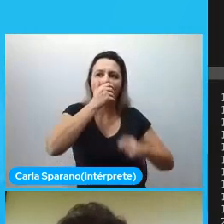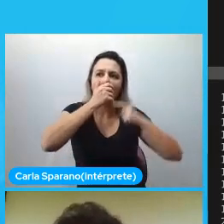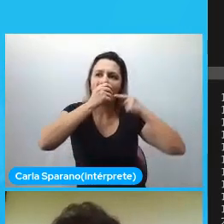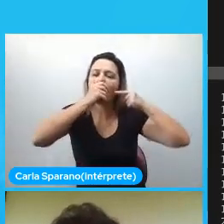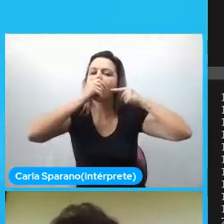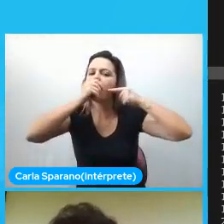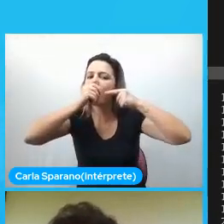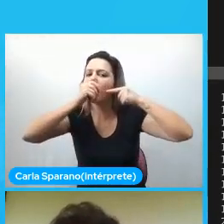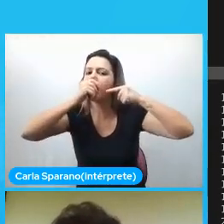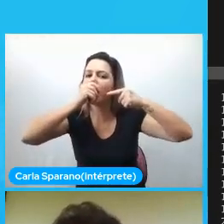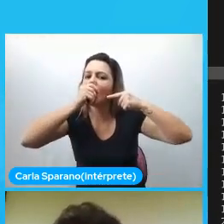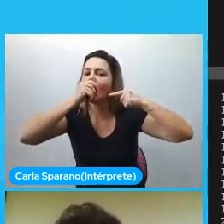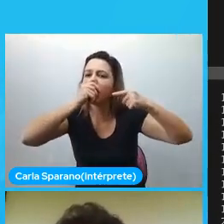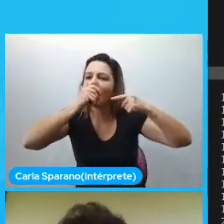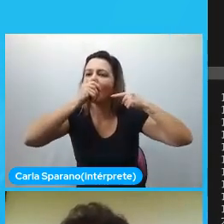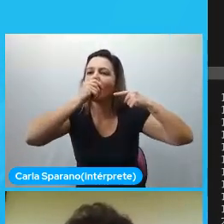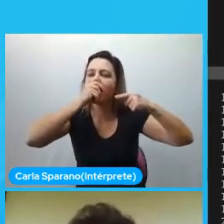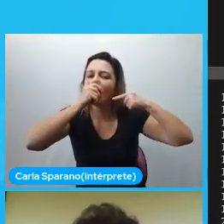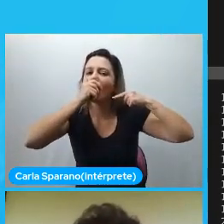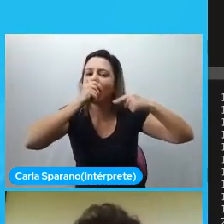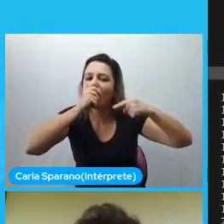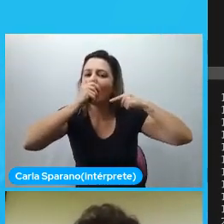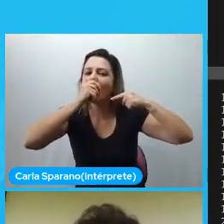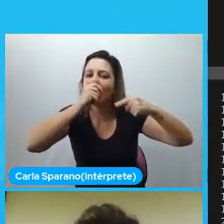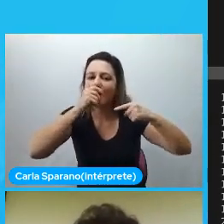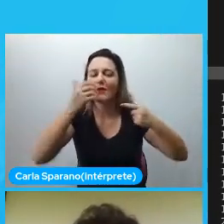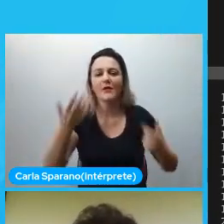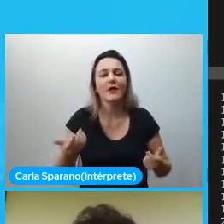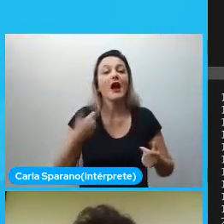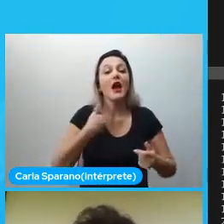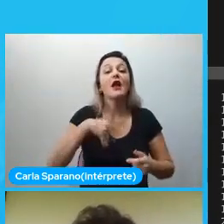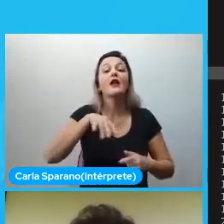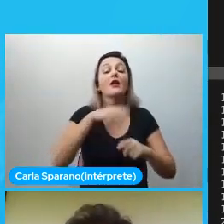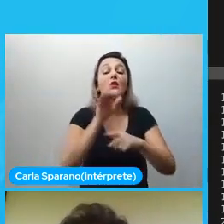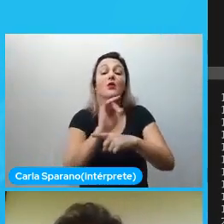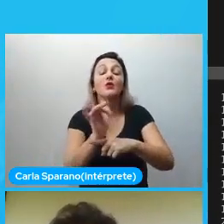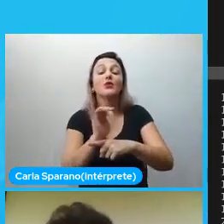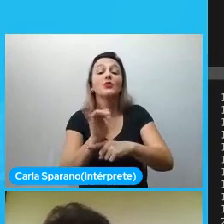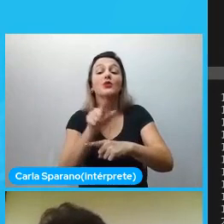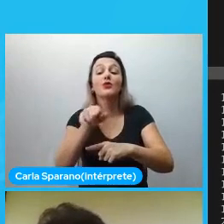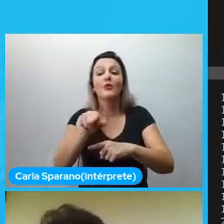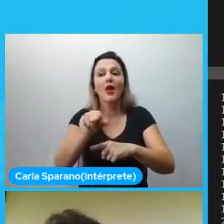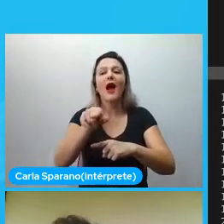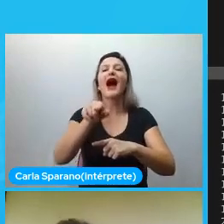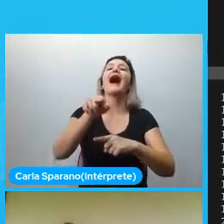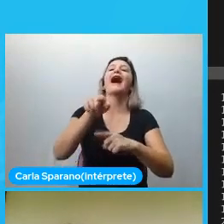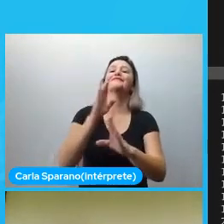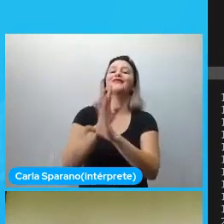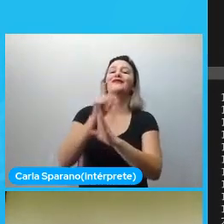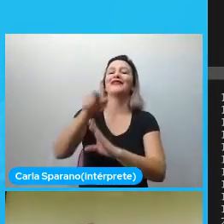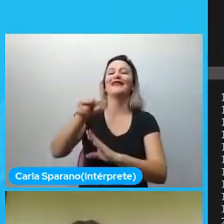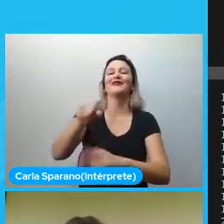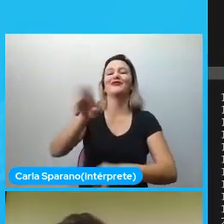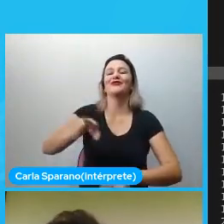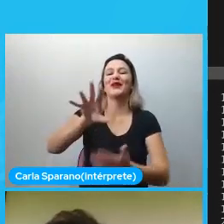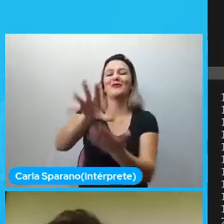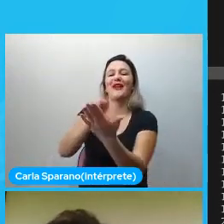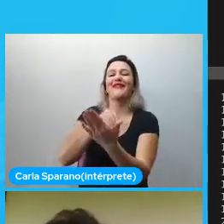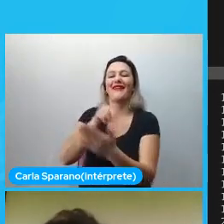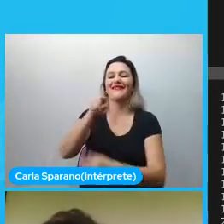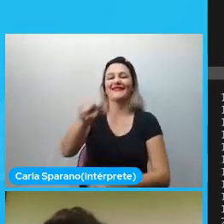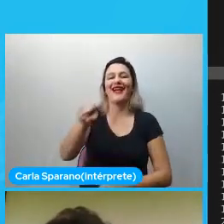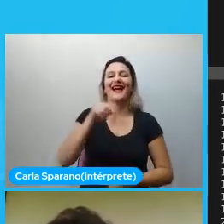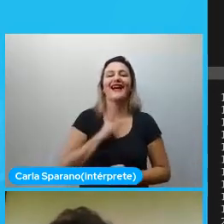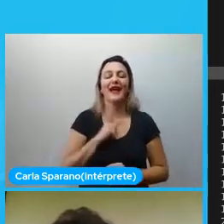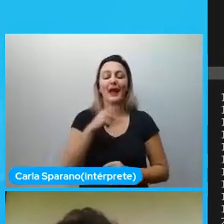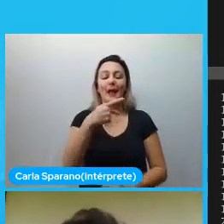Só uma coisa, tudo que eu falo aqui de história do funk, eu peguei de um canal do YouTube que o nome é Pontos de Funk. Que absolutamente tudo que eu falar aqui